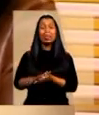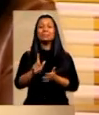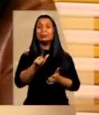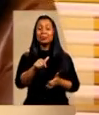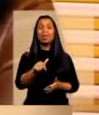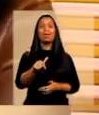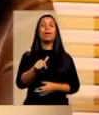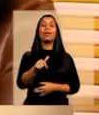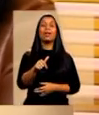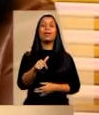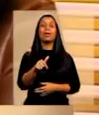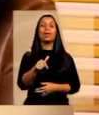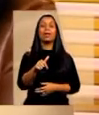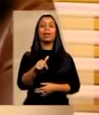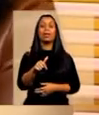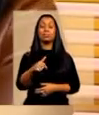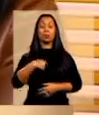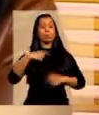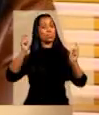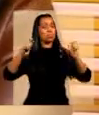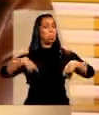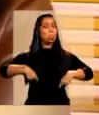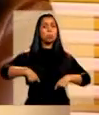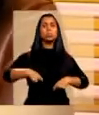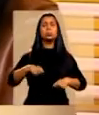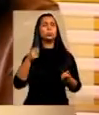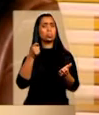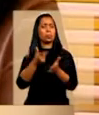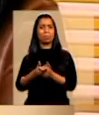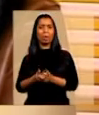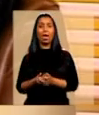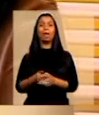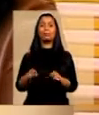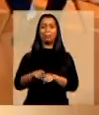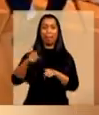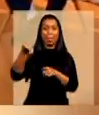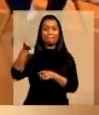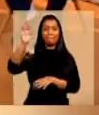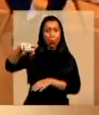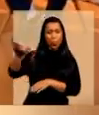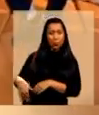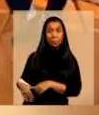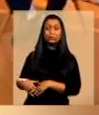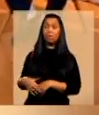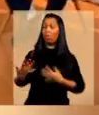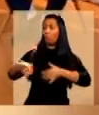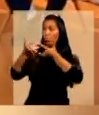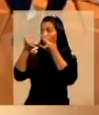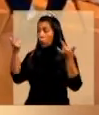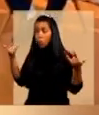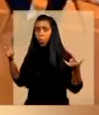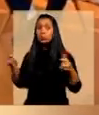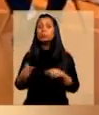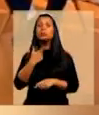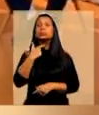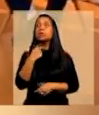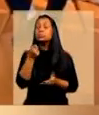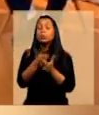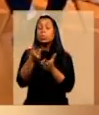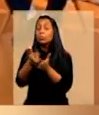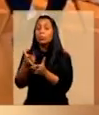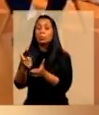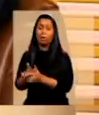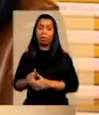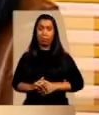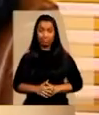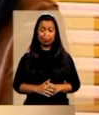que são os eu mereço da vida. A loucura da liquidação, né? Que é as promoções, né? E a compulsão por compra,